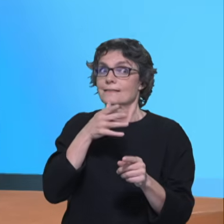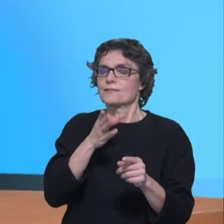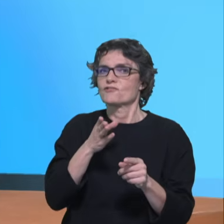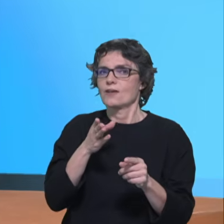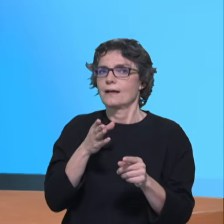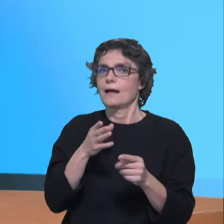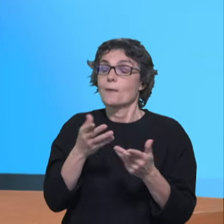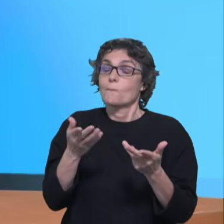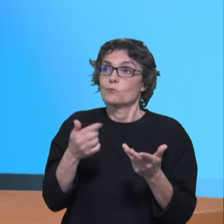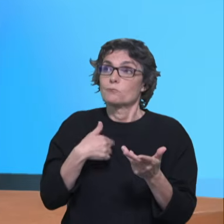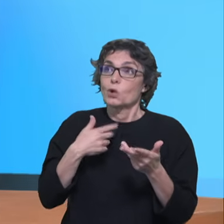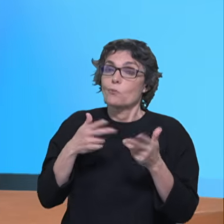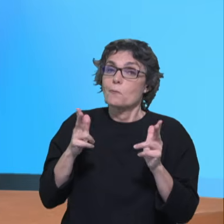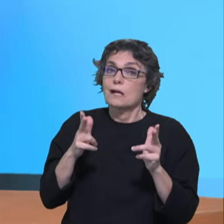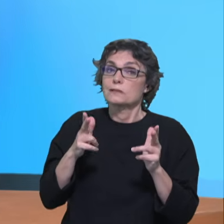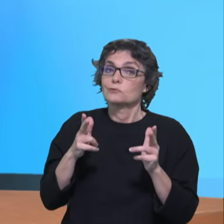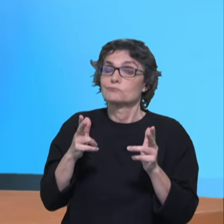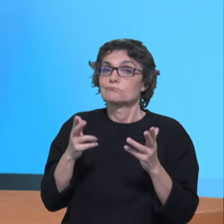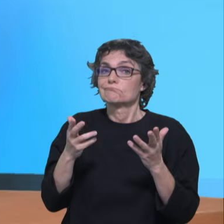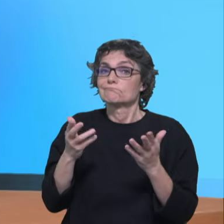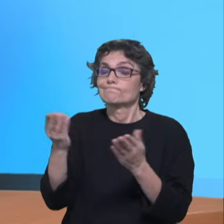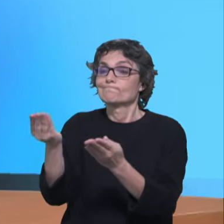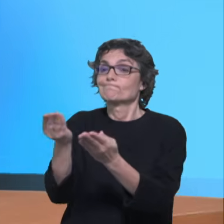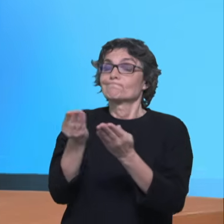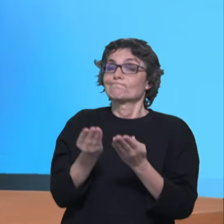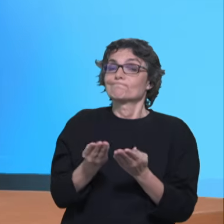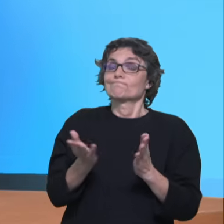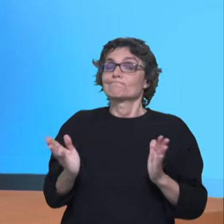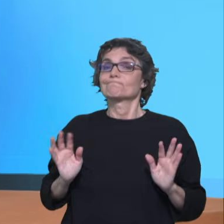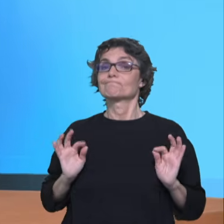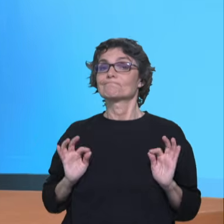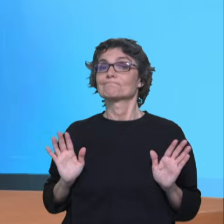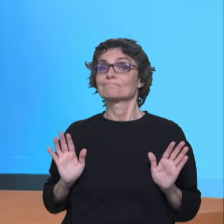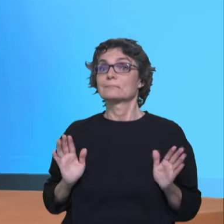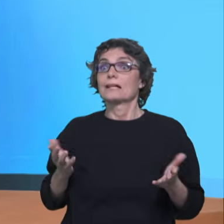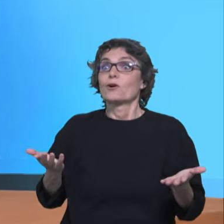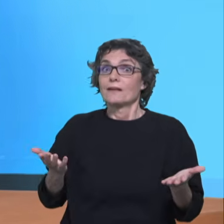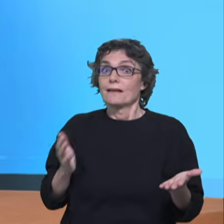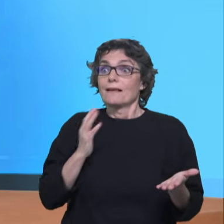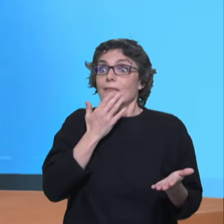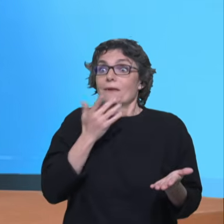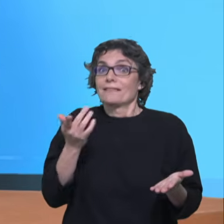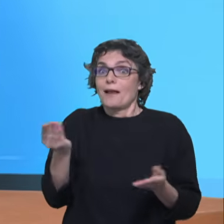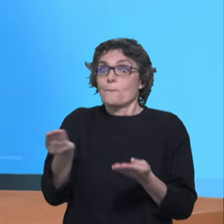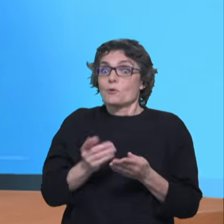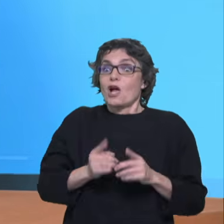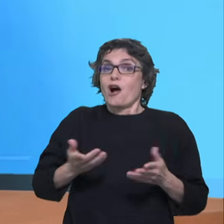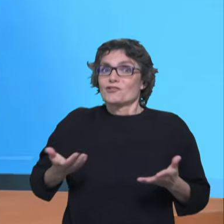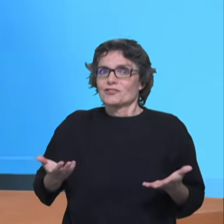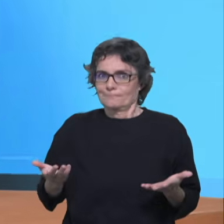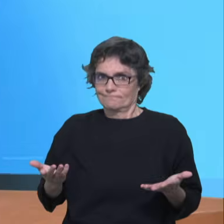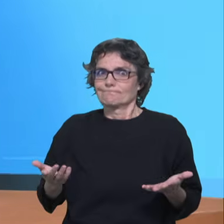que lhe chegar à presidência da República. Tudo depende da proposta que, entretanto, lhe chegar